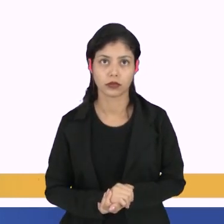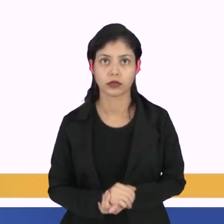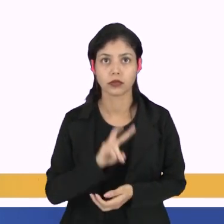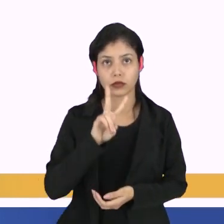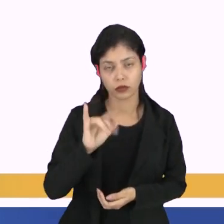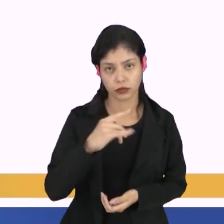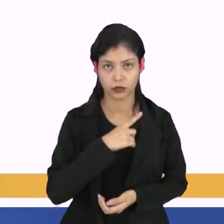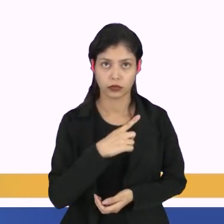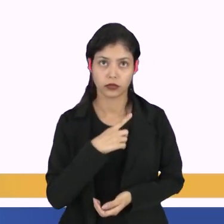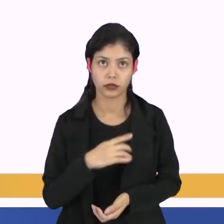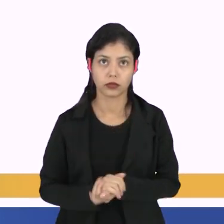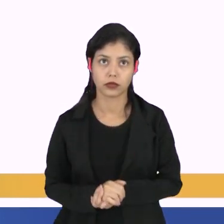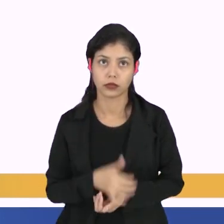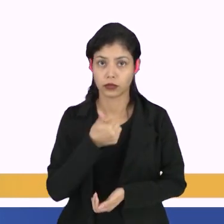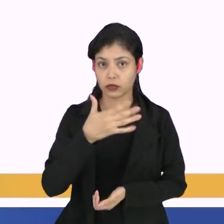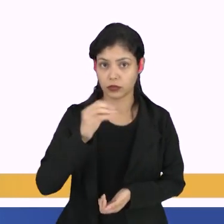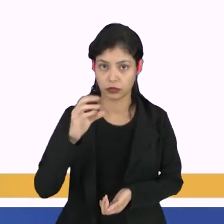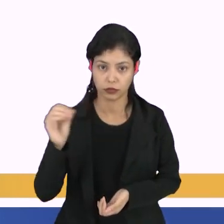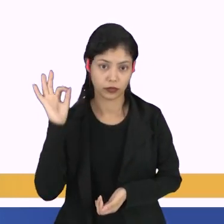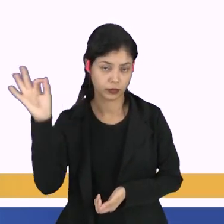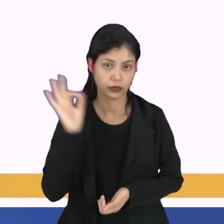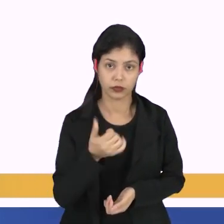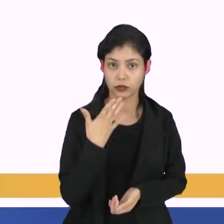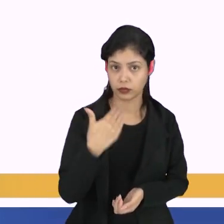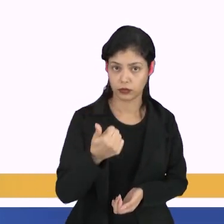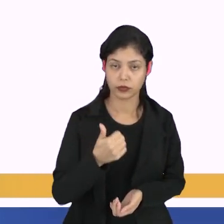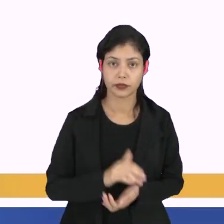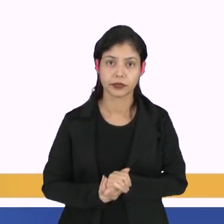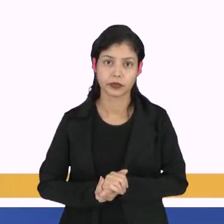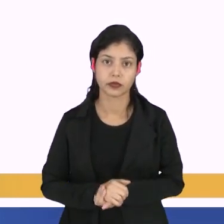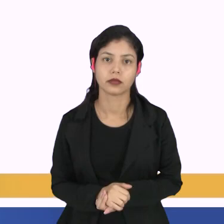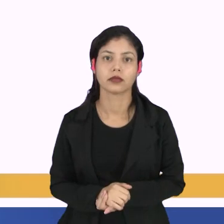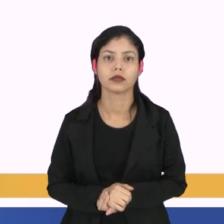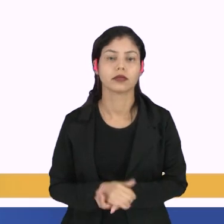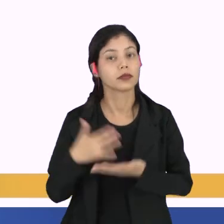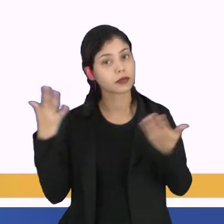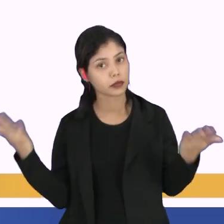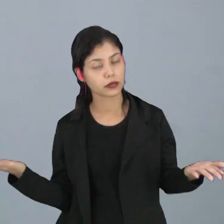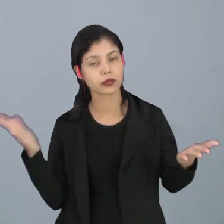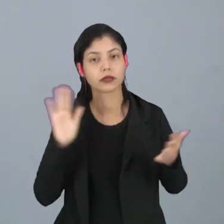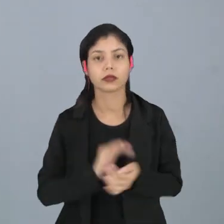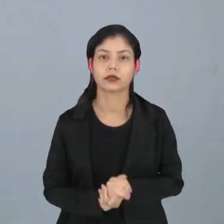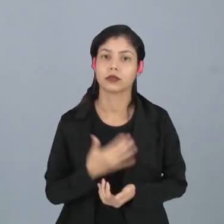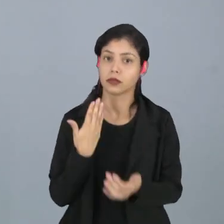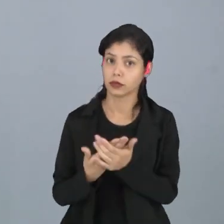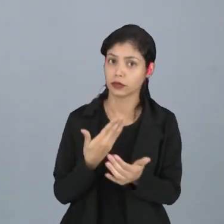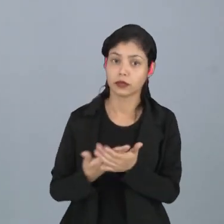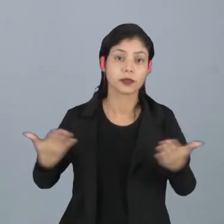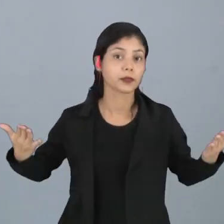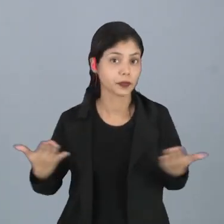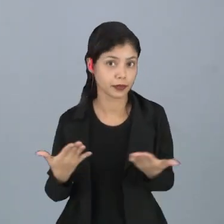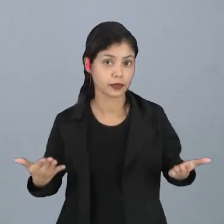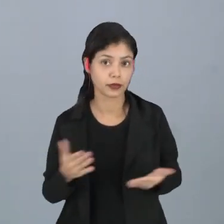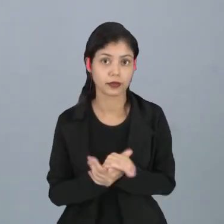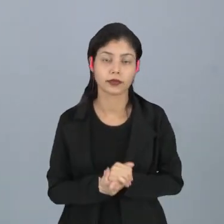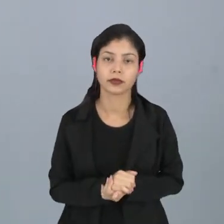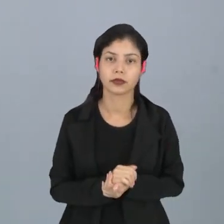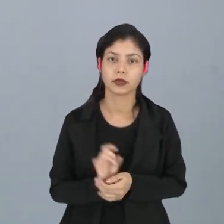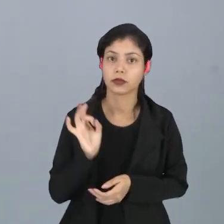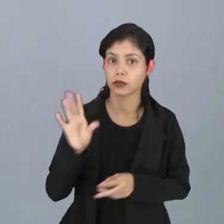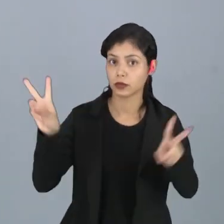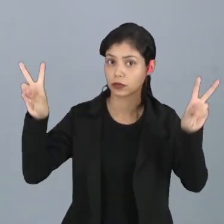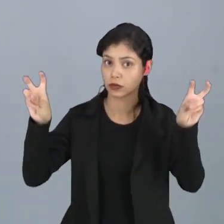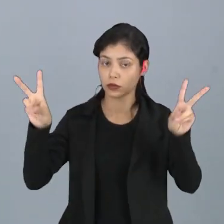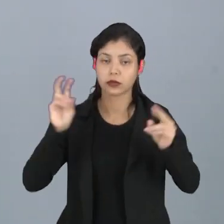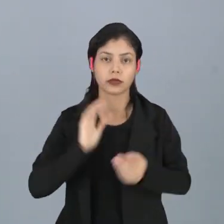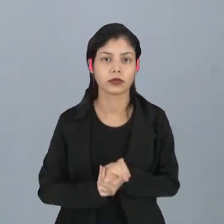tem que dar o valor de 100%. Tudo bem, gente? Pessoal, a nossa aula de hoje foi